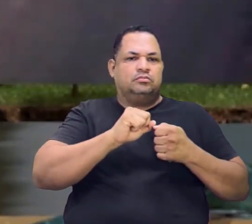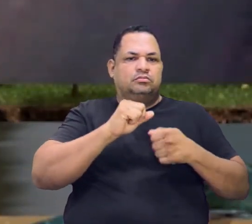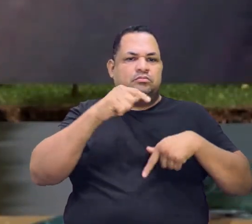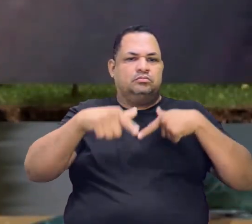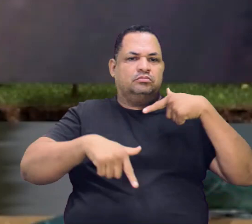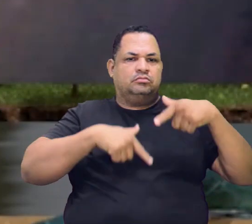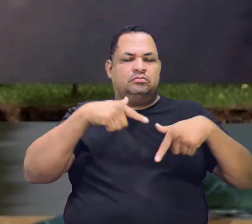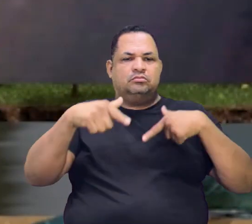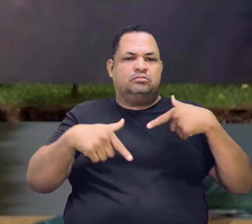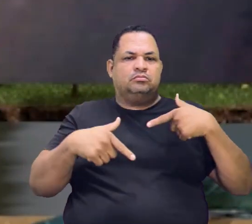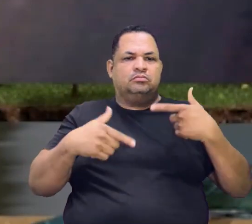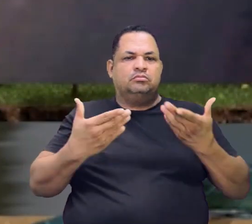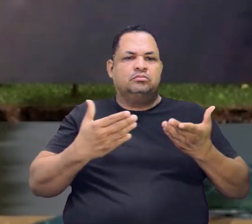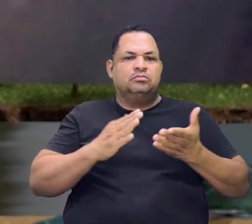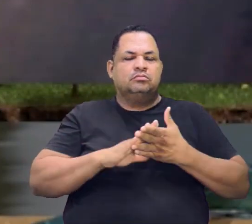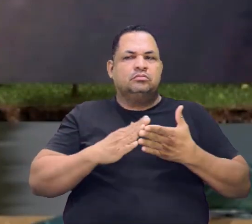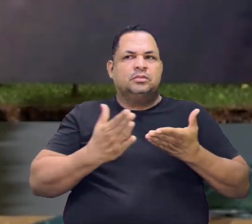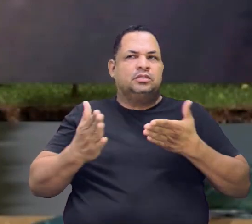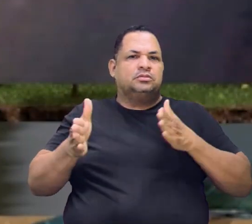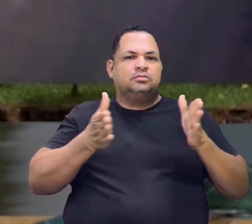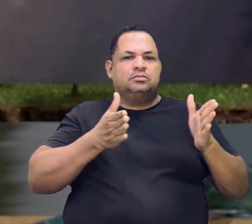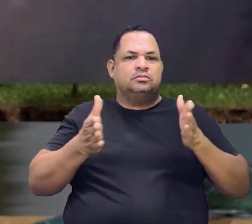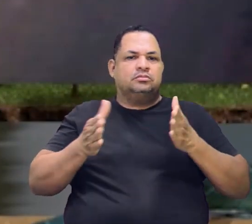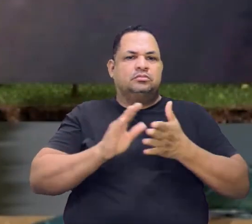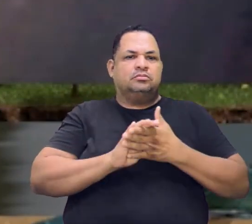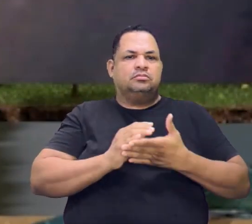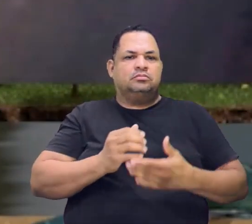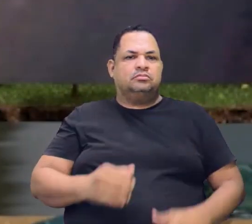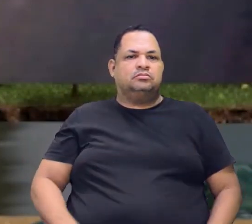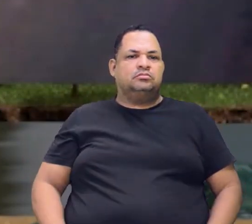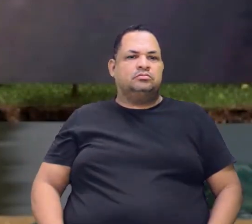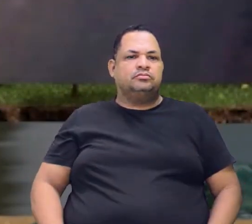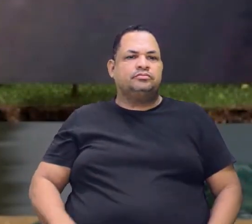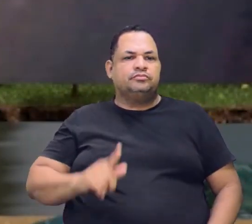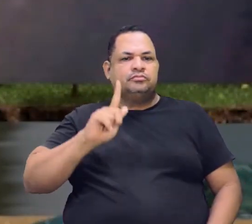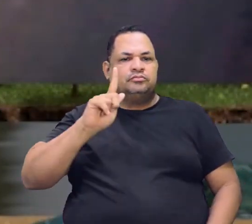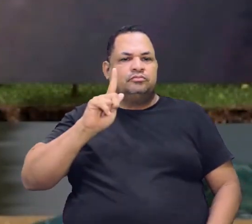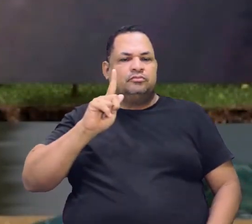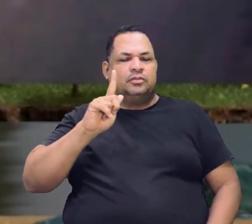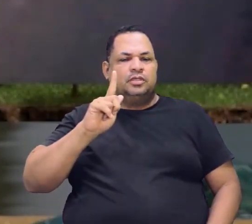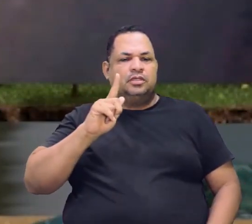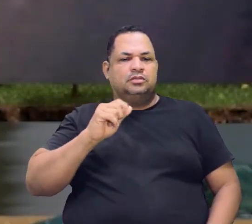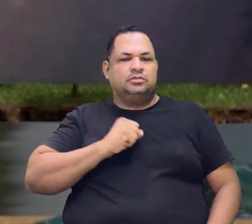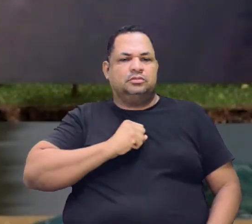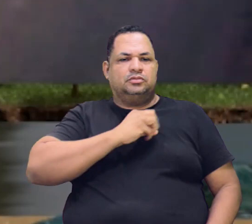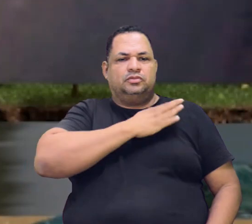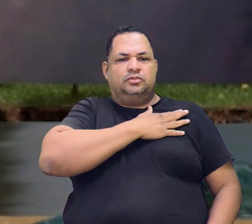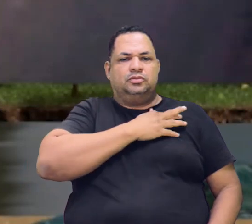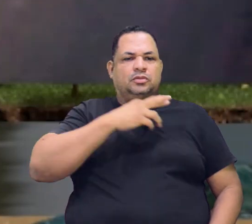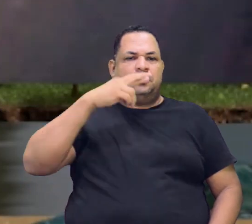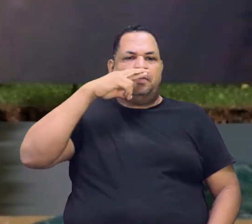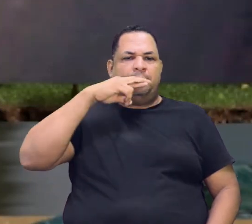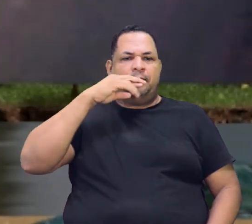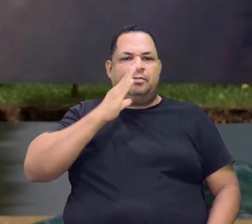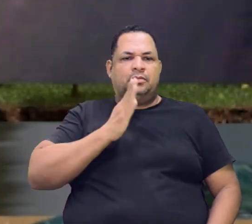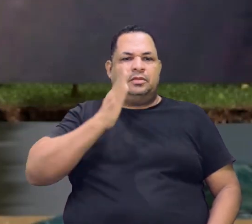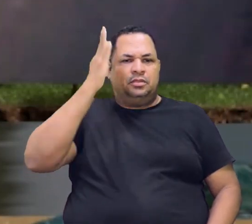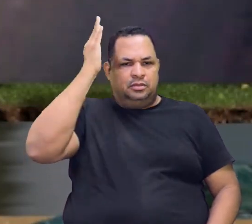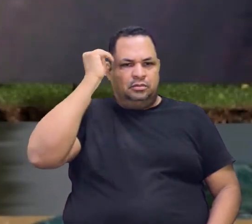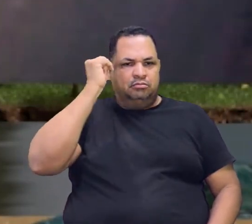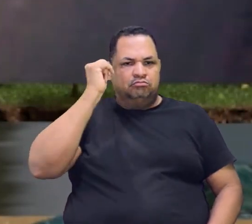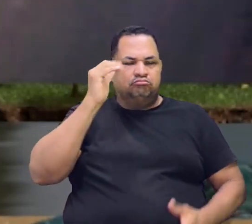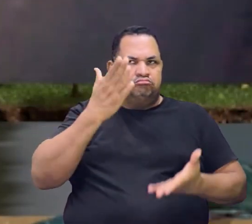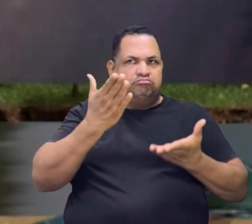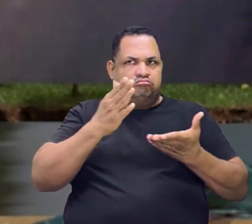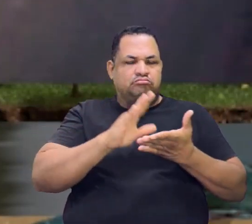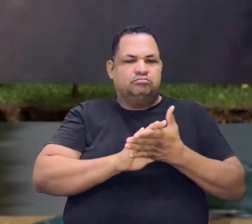de trabalho, que era, nessa época, o general Rondon. Ele se torna general em 1919.